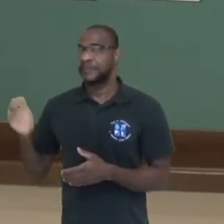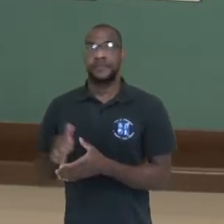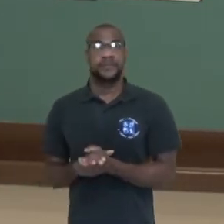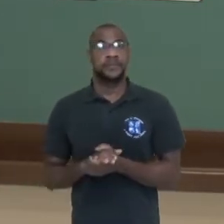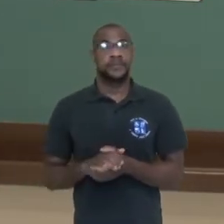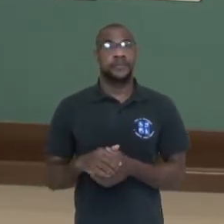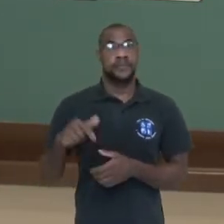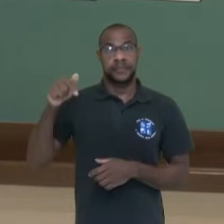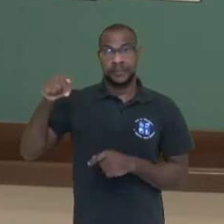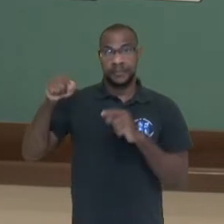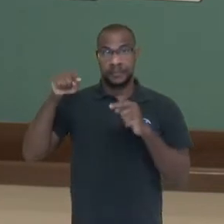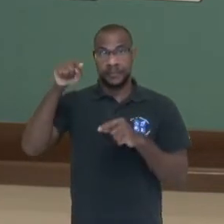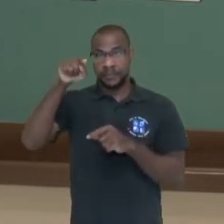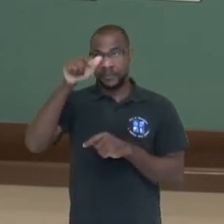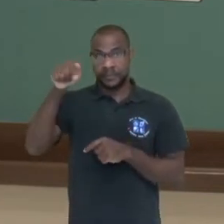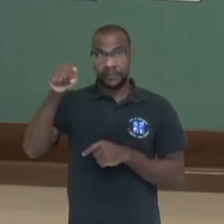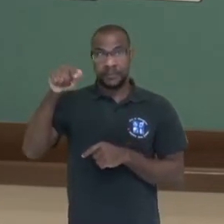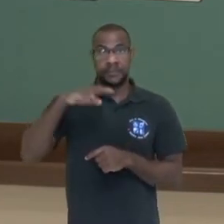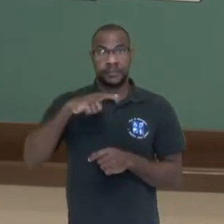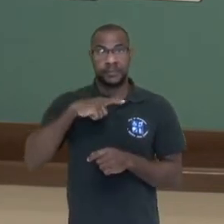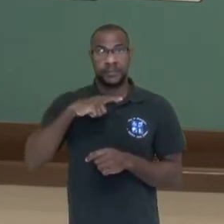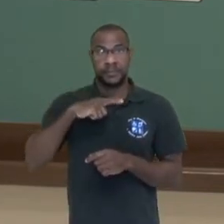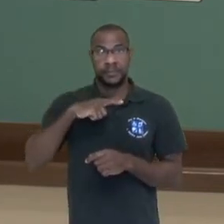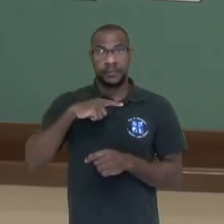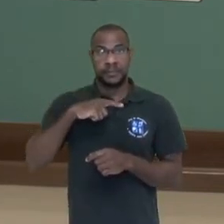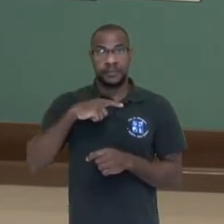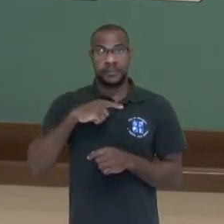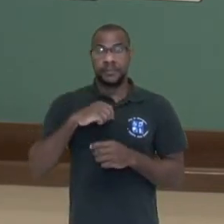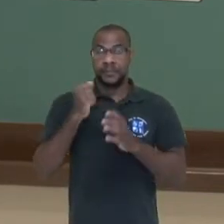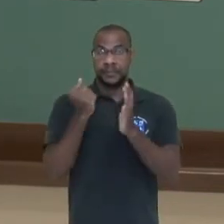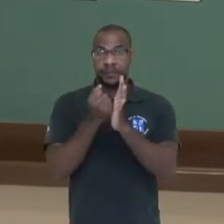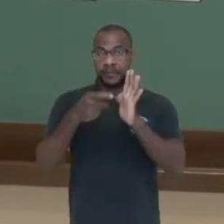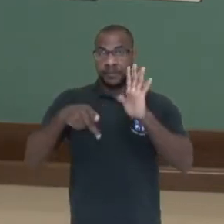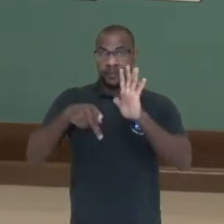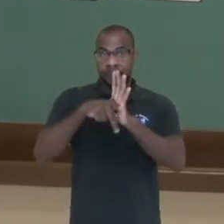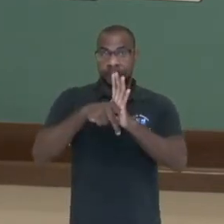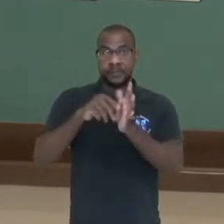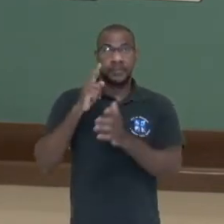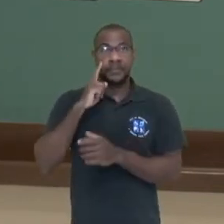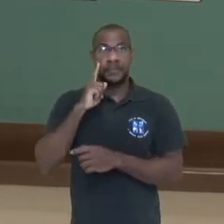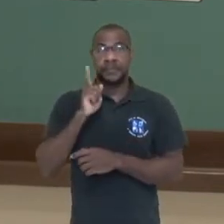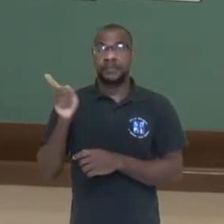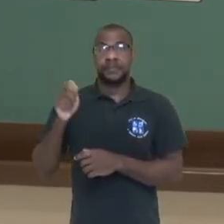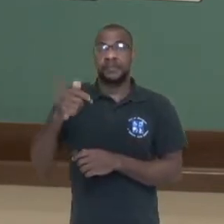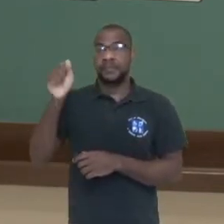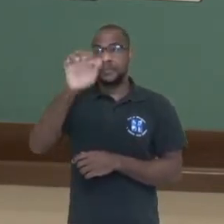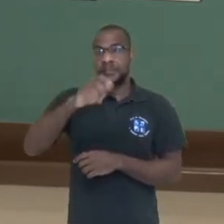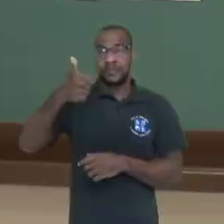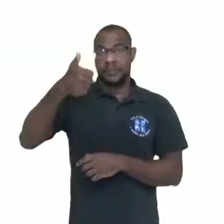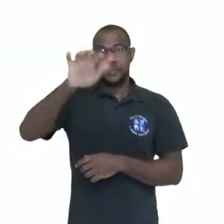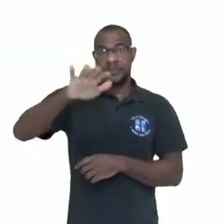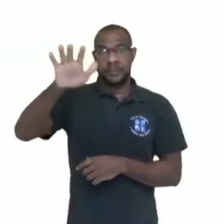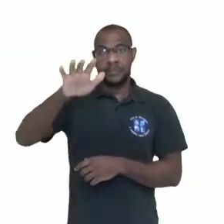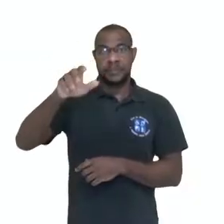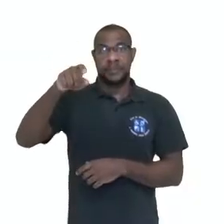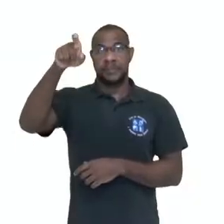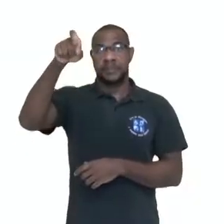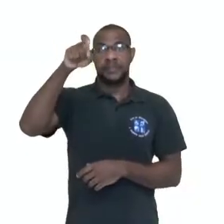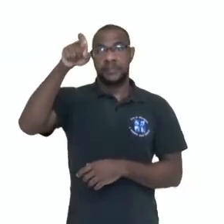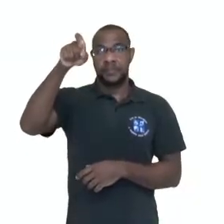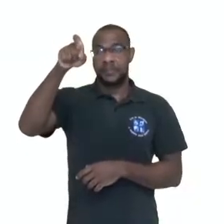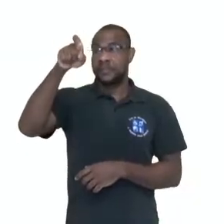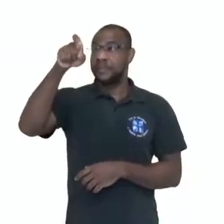Nesses quadrantes, nós temos sinais específicos de cada coordenada, tá bom? Então, ó, nesse primeiro quadrante, tanto o x quanto o y